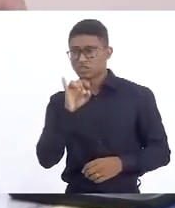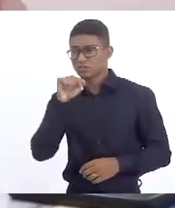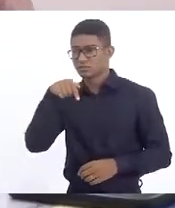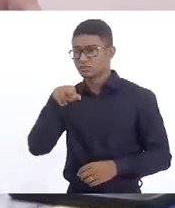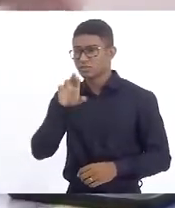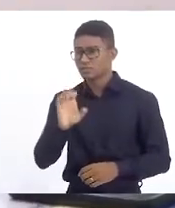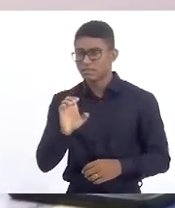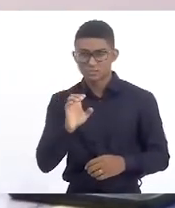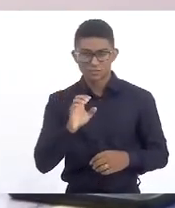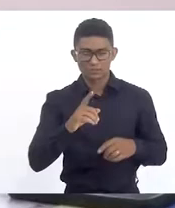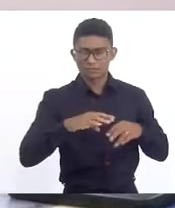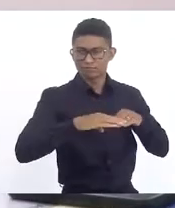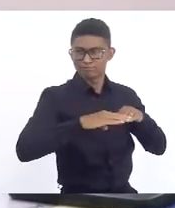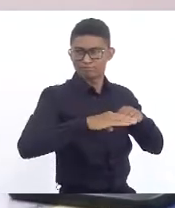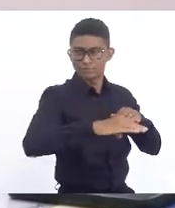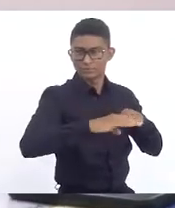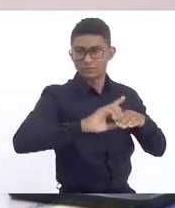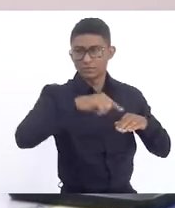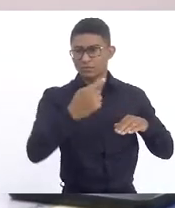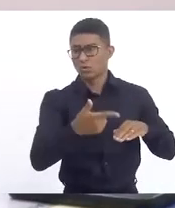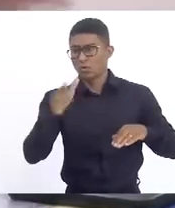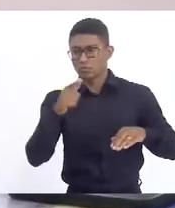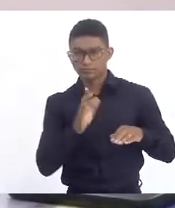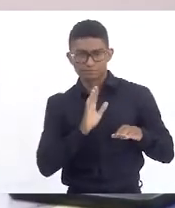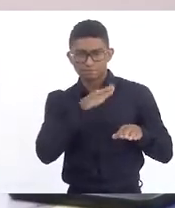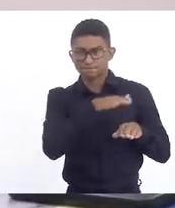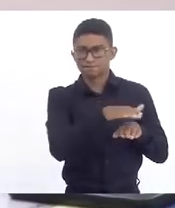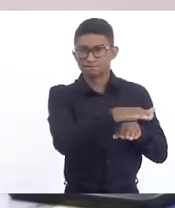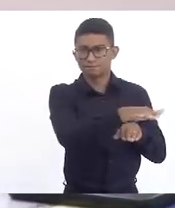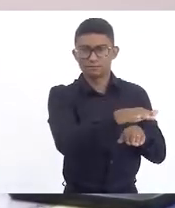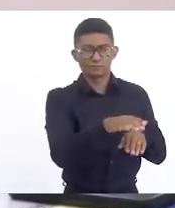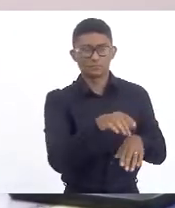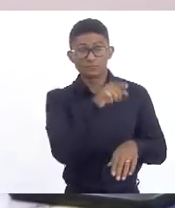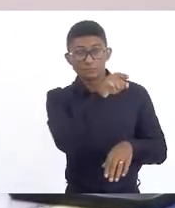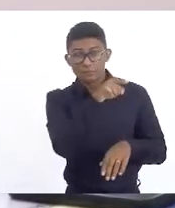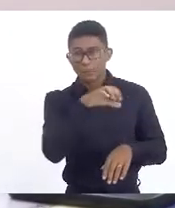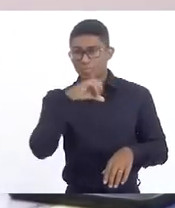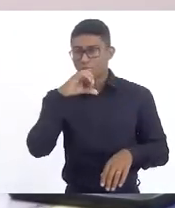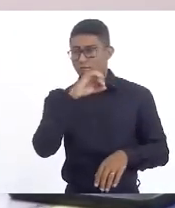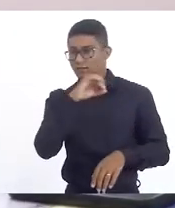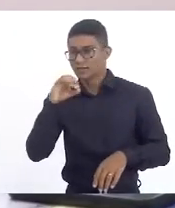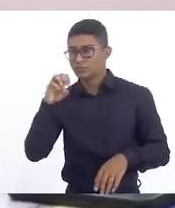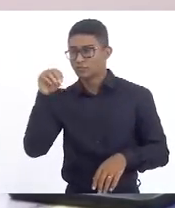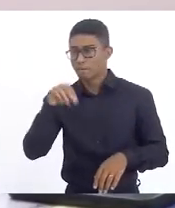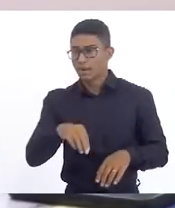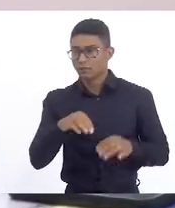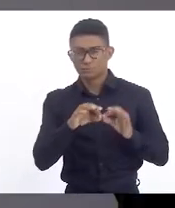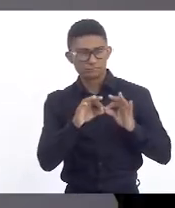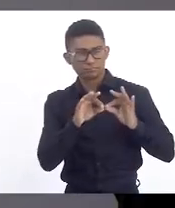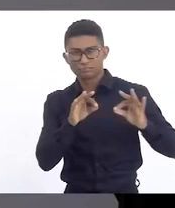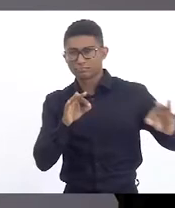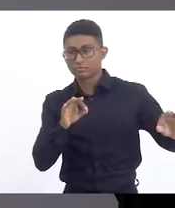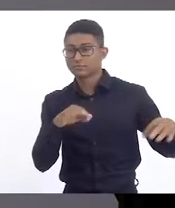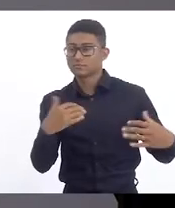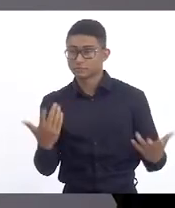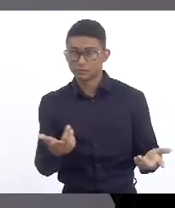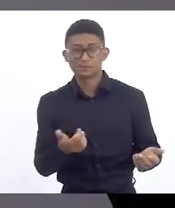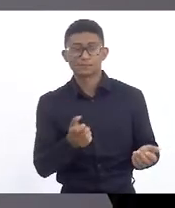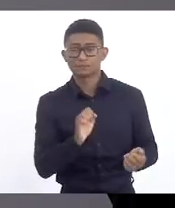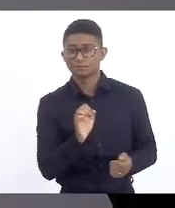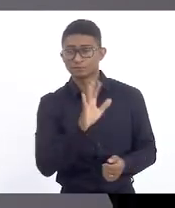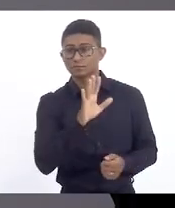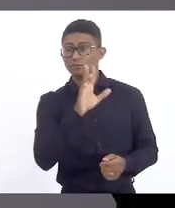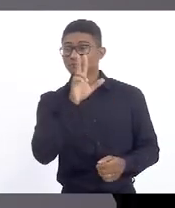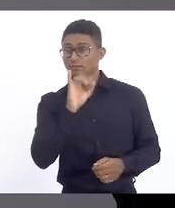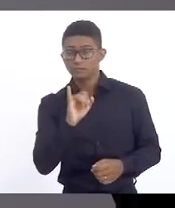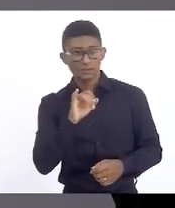DIC em cima. O custo é o aterro do DIC de avanço. São 900 metros de DIC. Então, o custo maior é esse. Então, como não vai ter esse DIC de avanço,